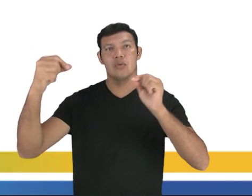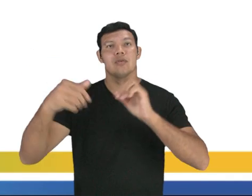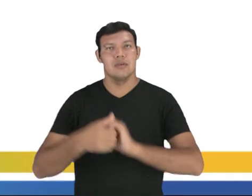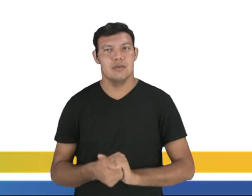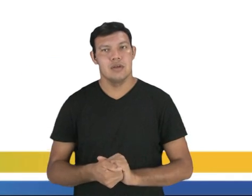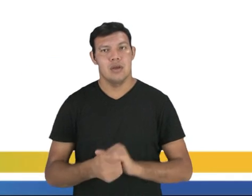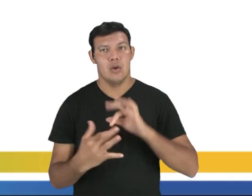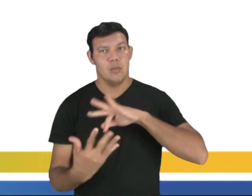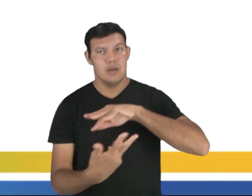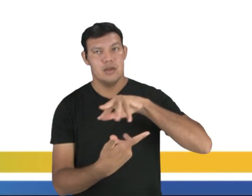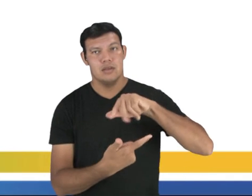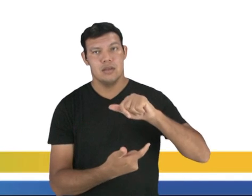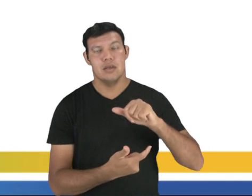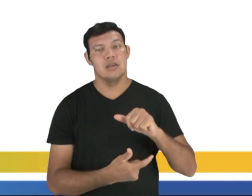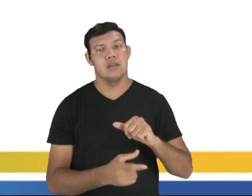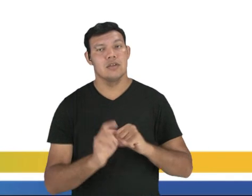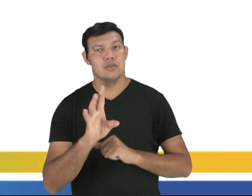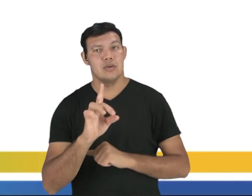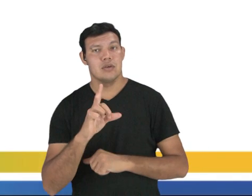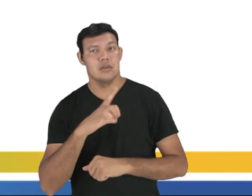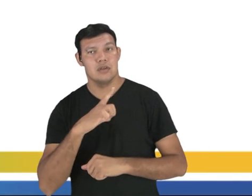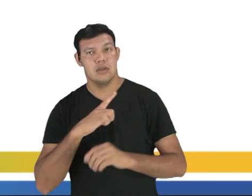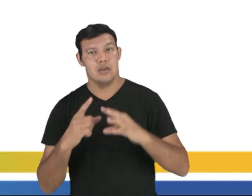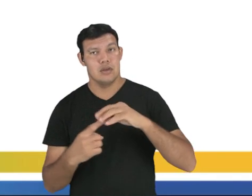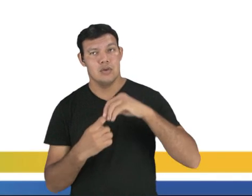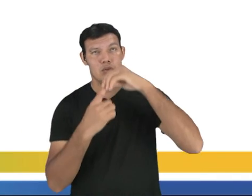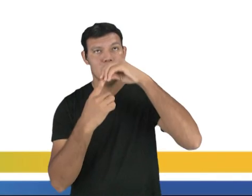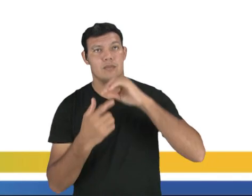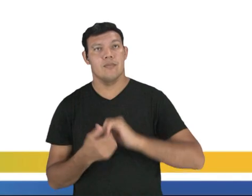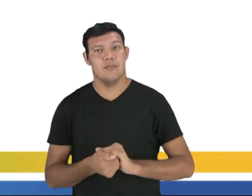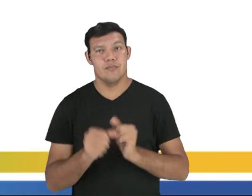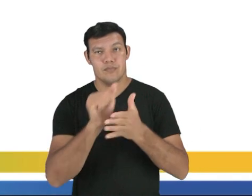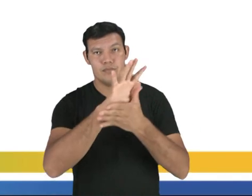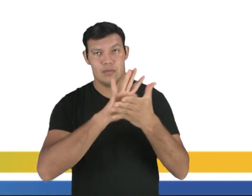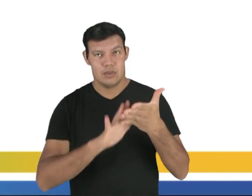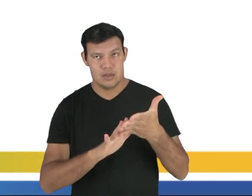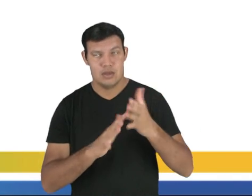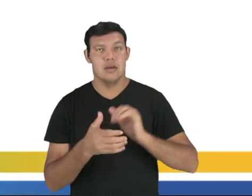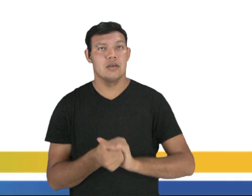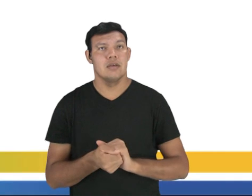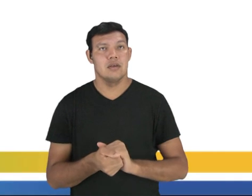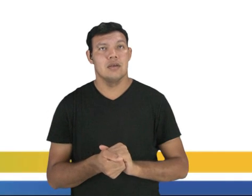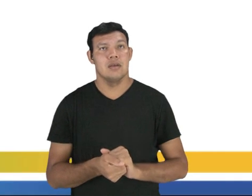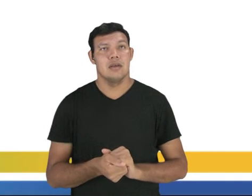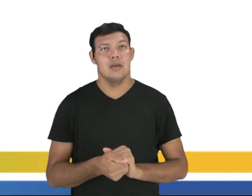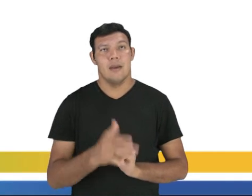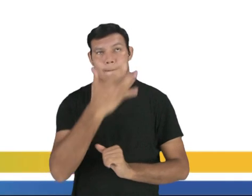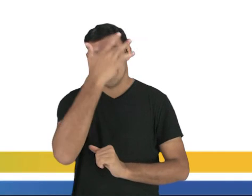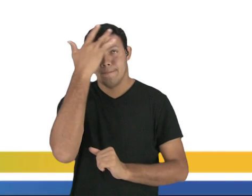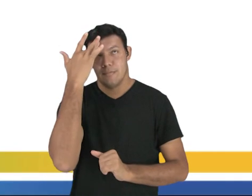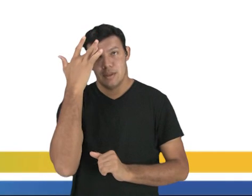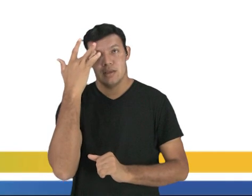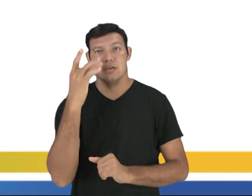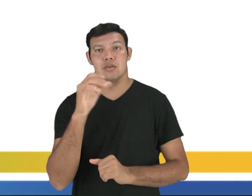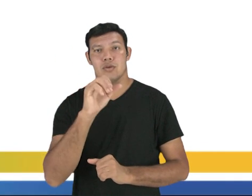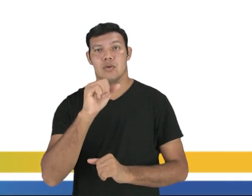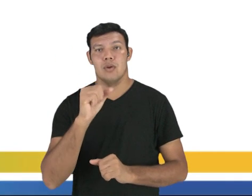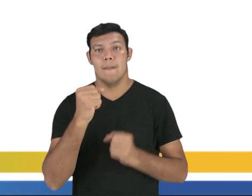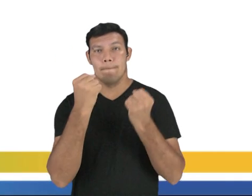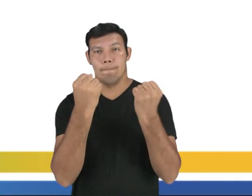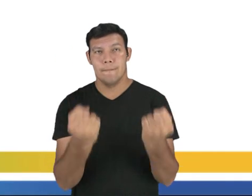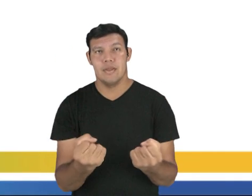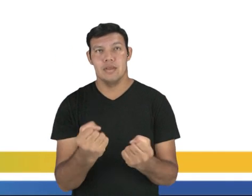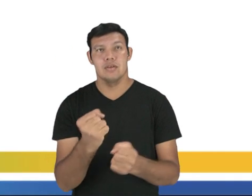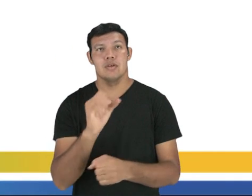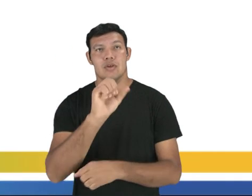e a nossa Terra só tem uma lua, tem planeta que nem tem. Então, pessoal, o exercício da balança, né? Quanto uma pessoa de